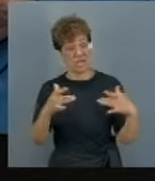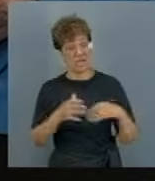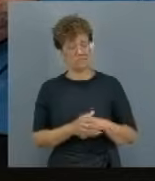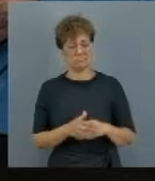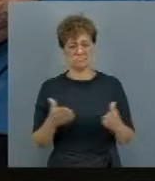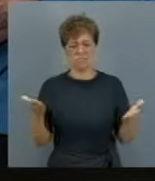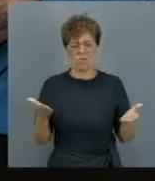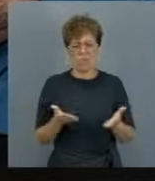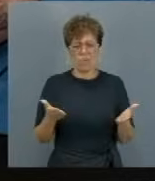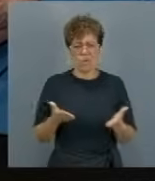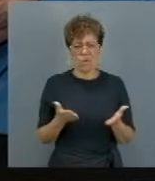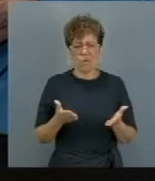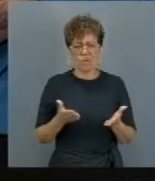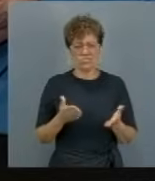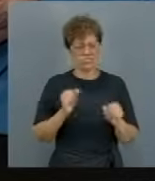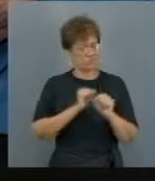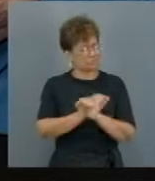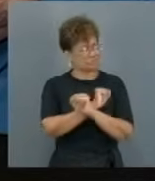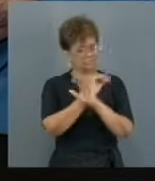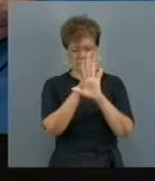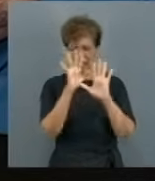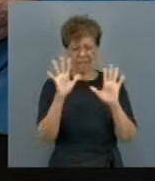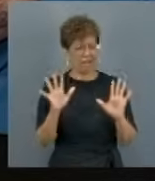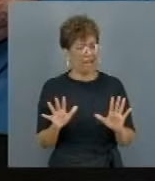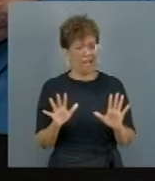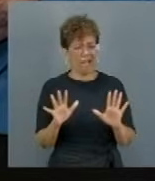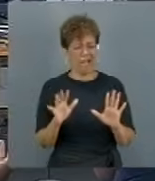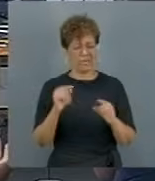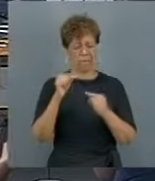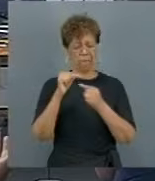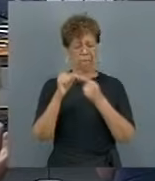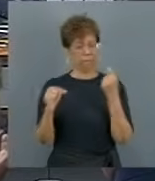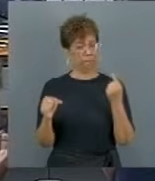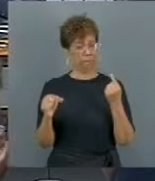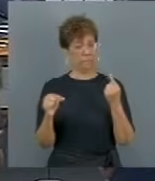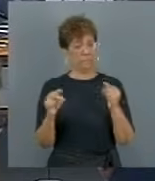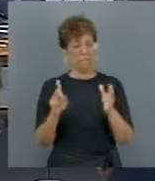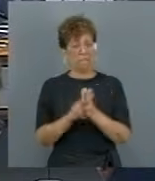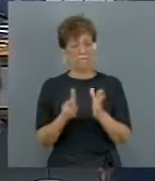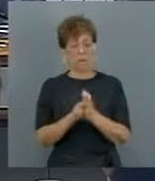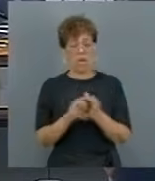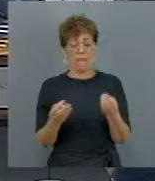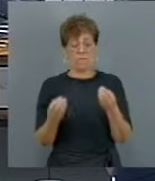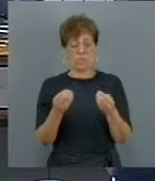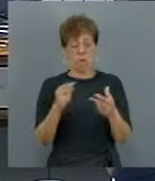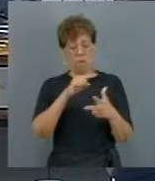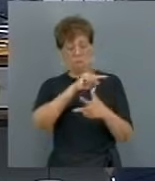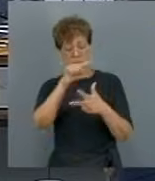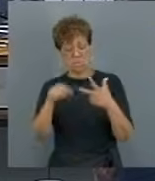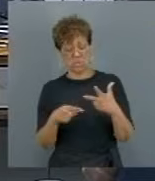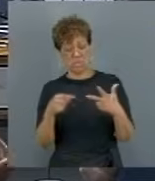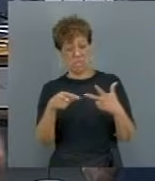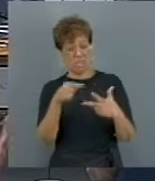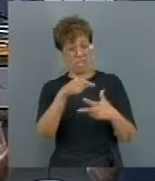Hoje há uma clara disfuncionalidade no funcionamento dos nossos poderes.